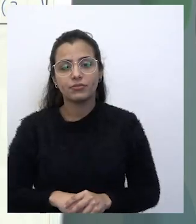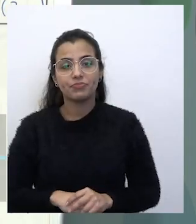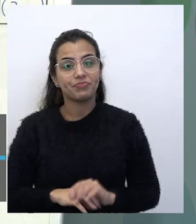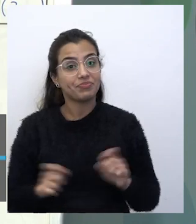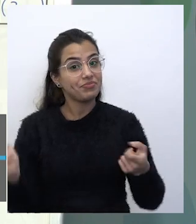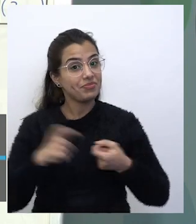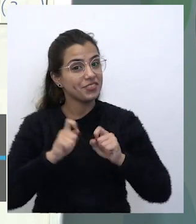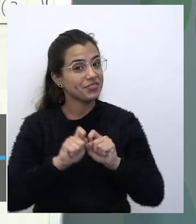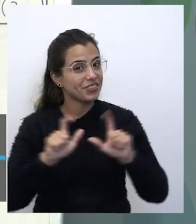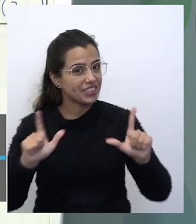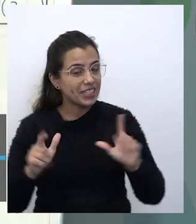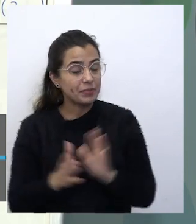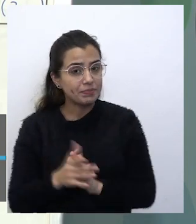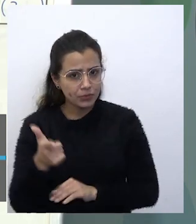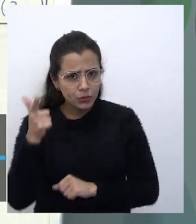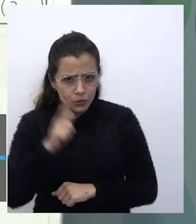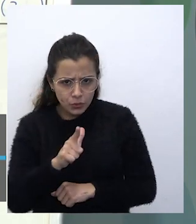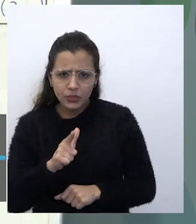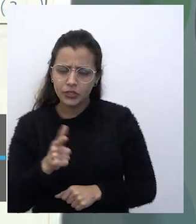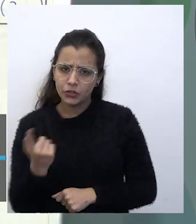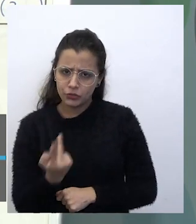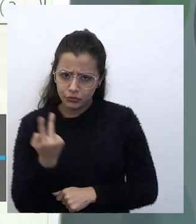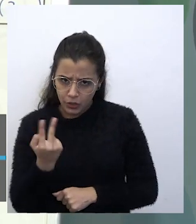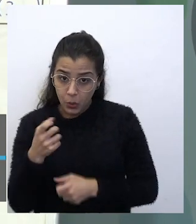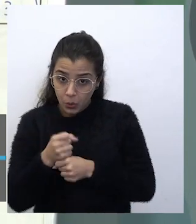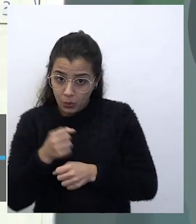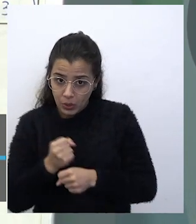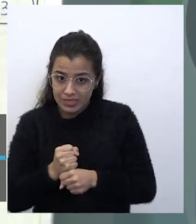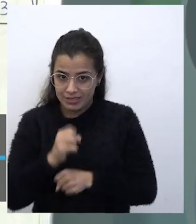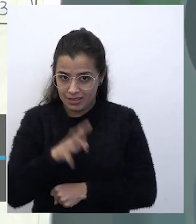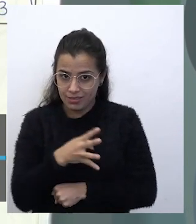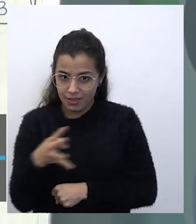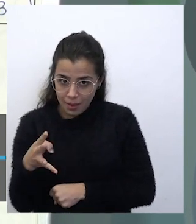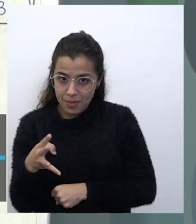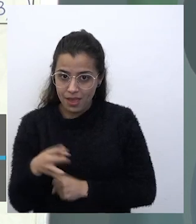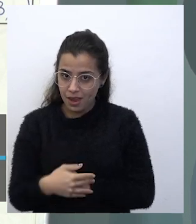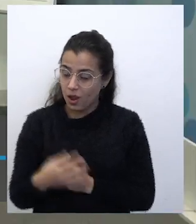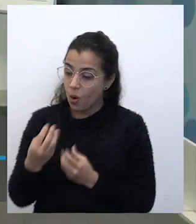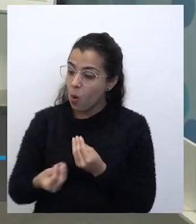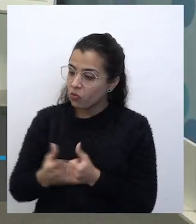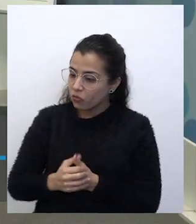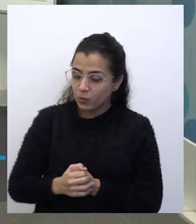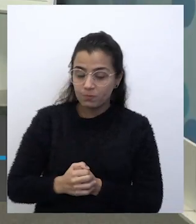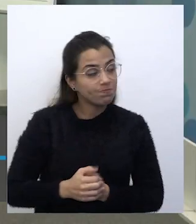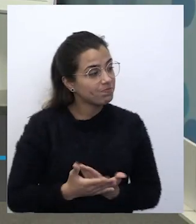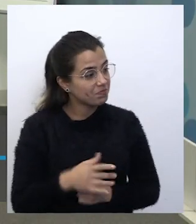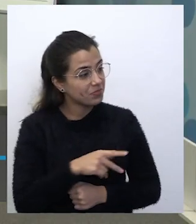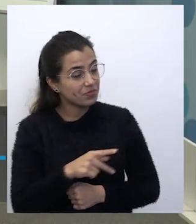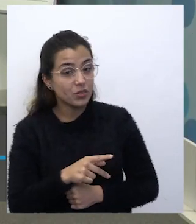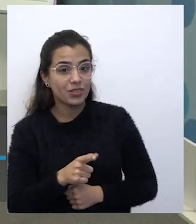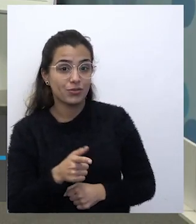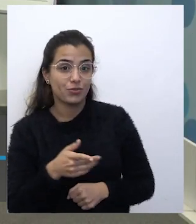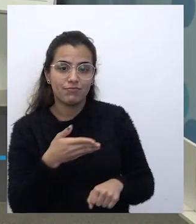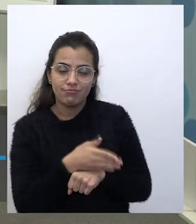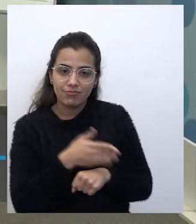Voltamos. E aí, pessoal, vocês conseguiram achar os valores da tabela, os pares ordenados? Professora Inês, conta pra mim, como foi? Professora Roberta, os